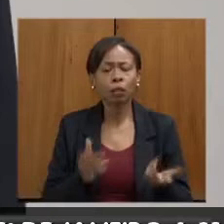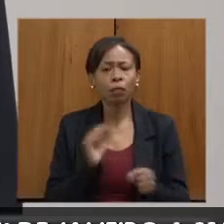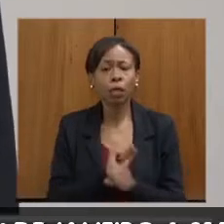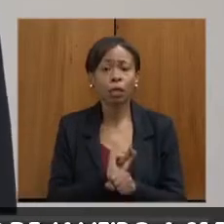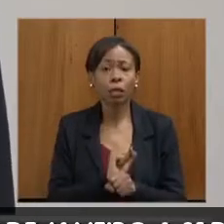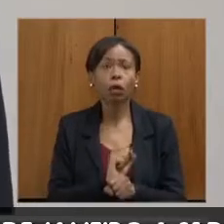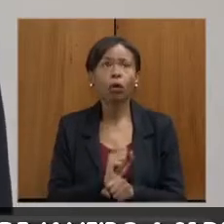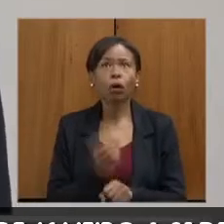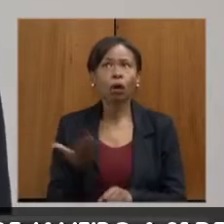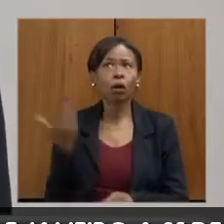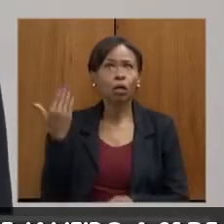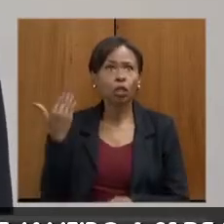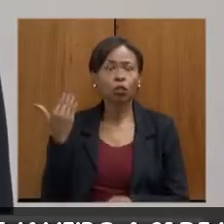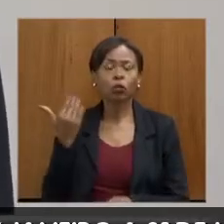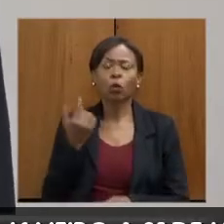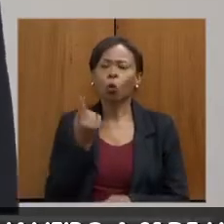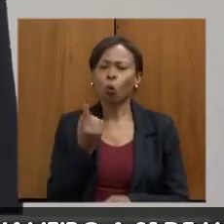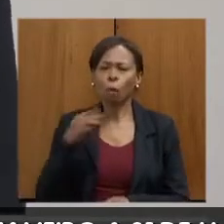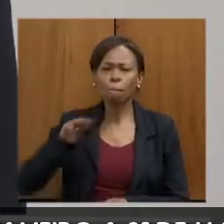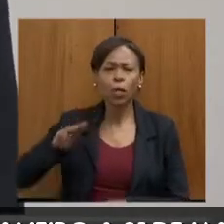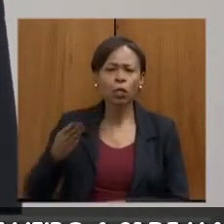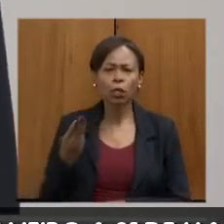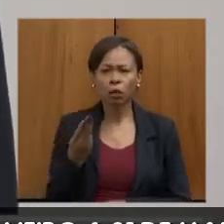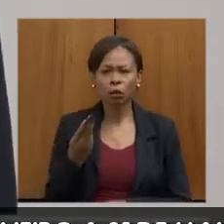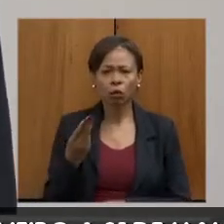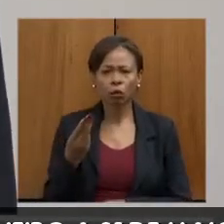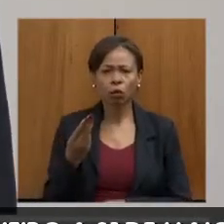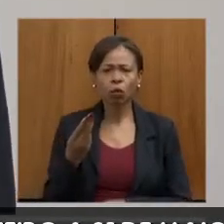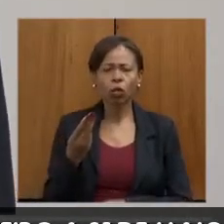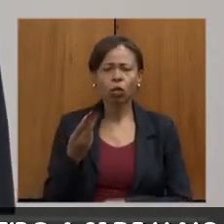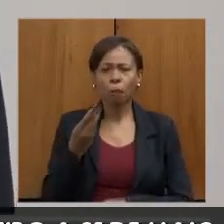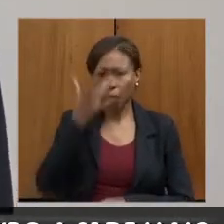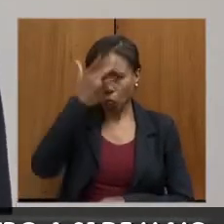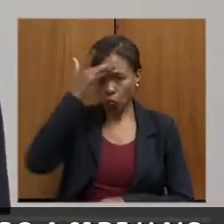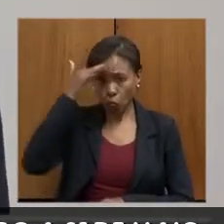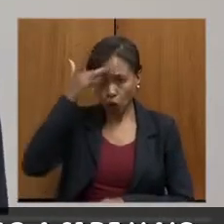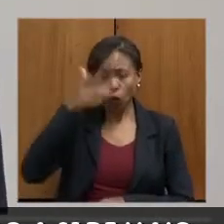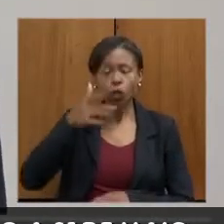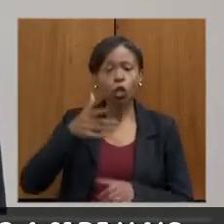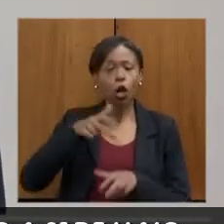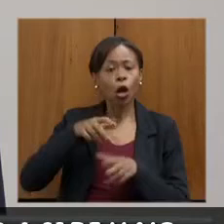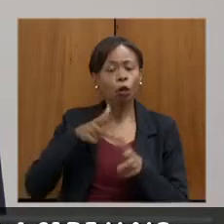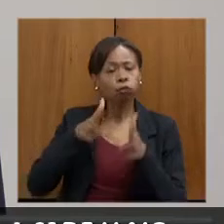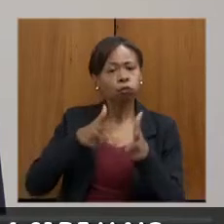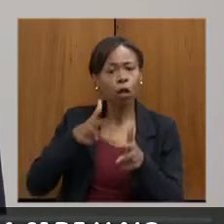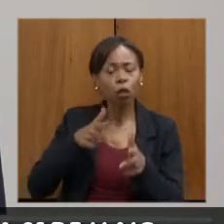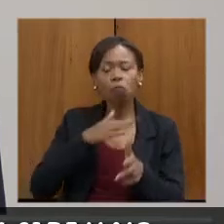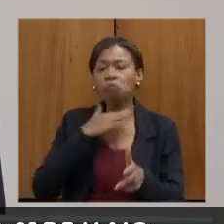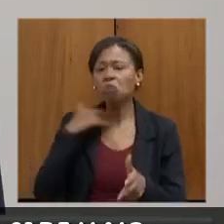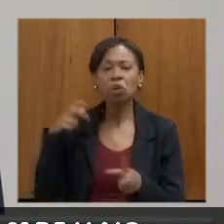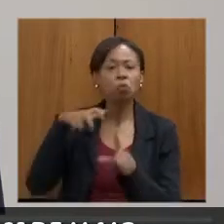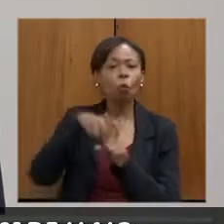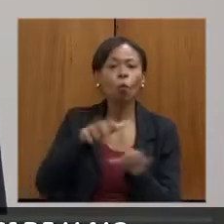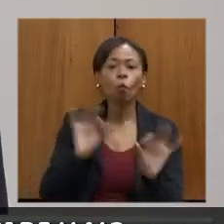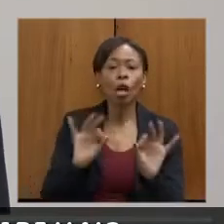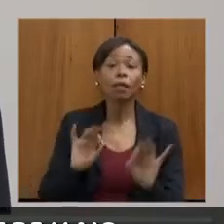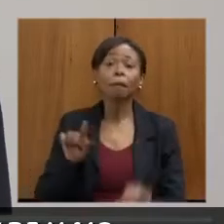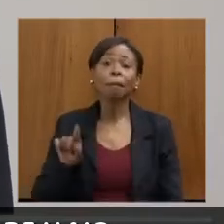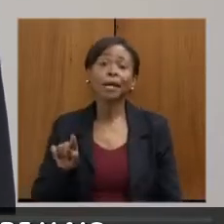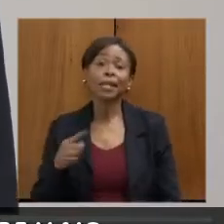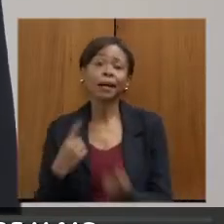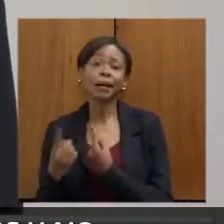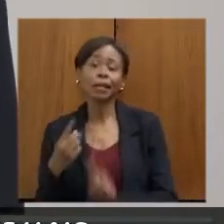utilizarão o trem da Vale nós não tivemos nenhum acidente nenhuma morte um milhão de pessoas que passaram pela 381